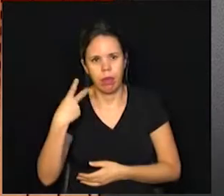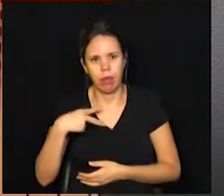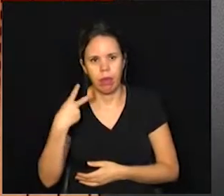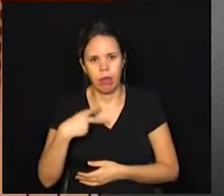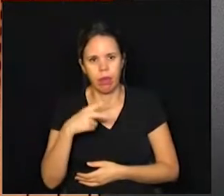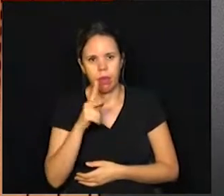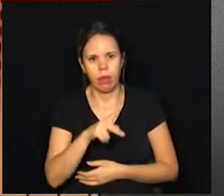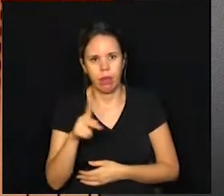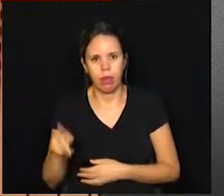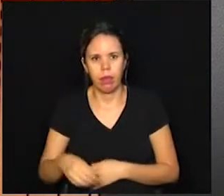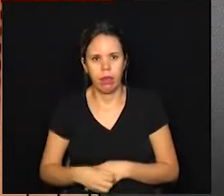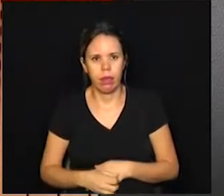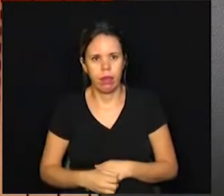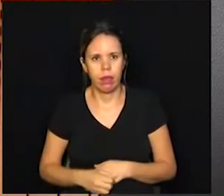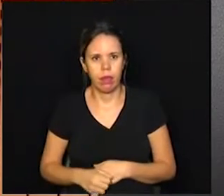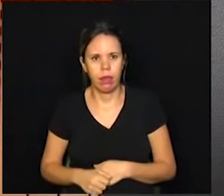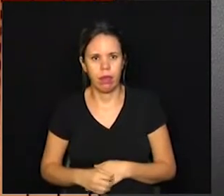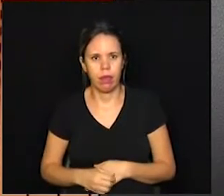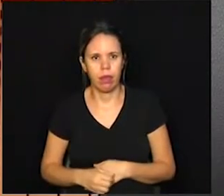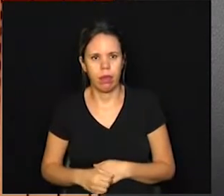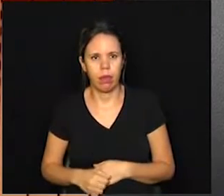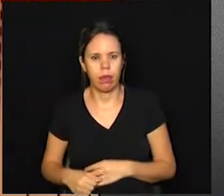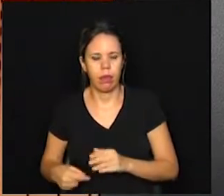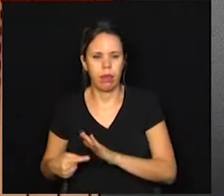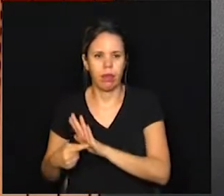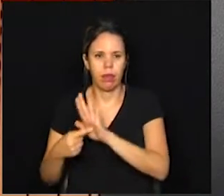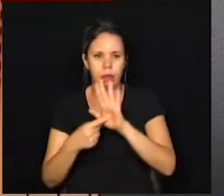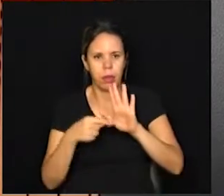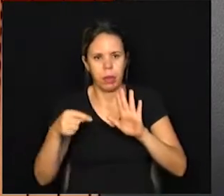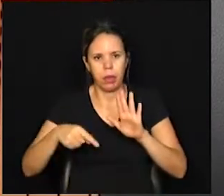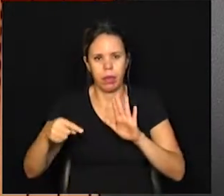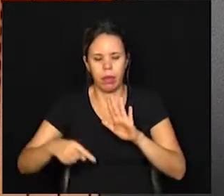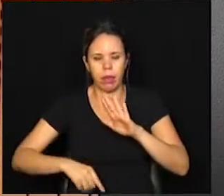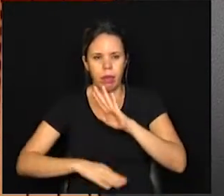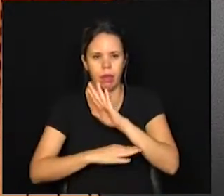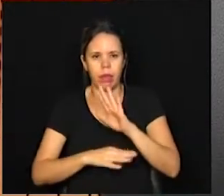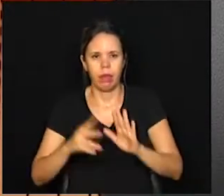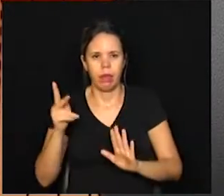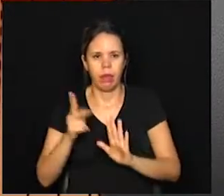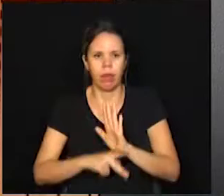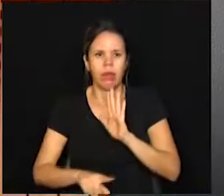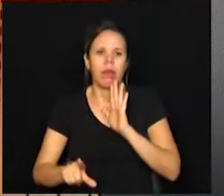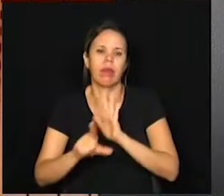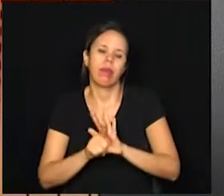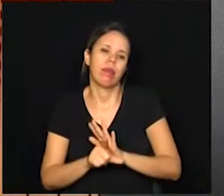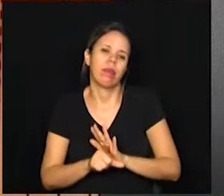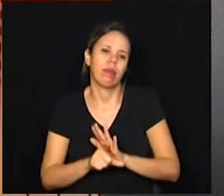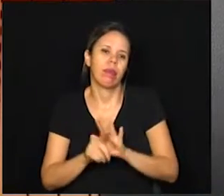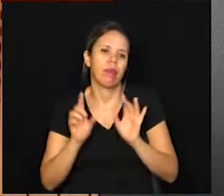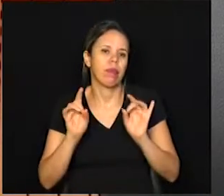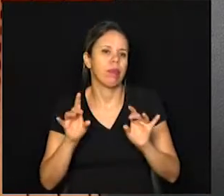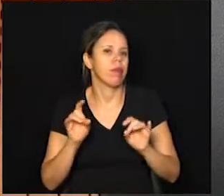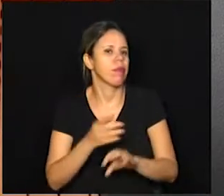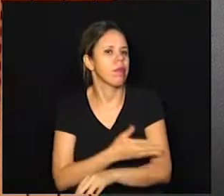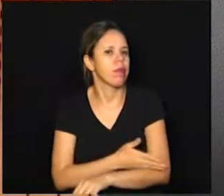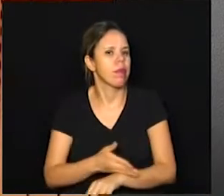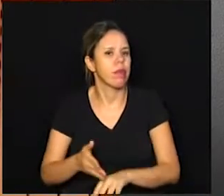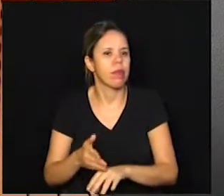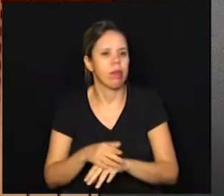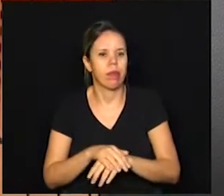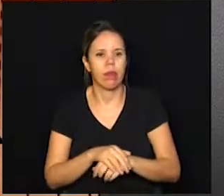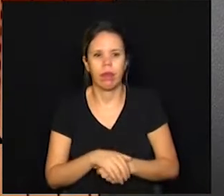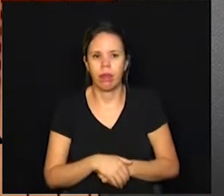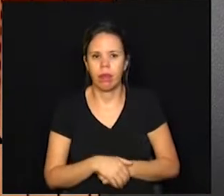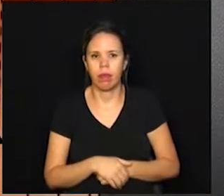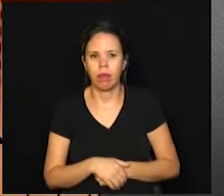professor Alberto e apresentei para essa casa um projeto de lei ordinária